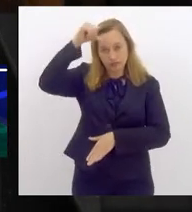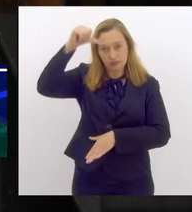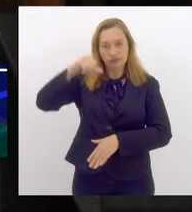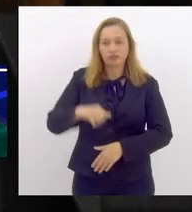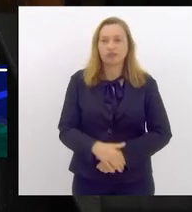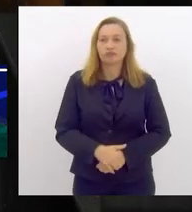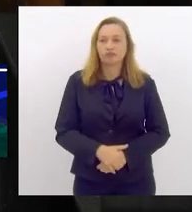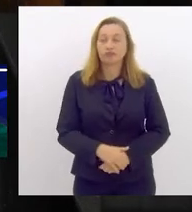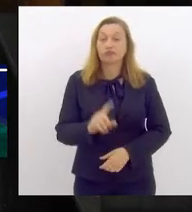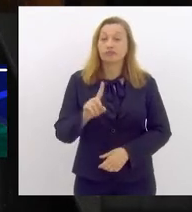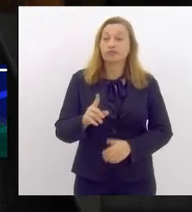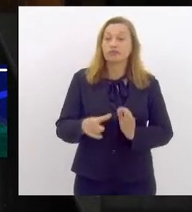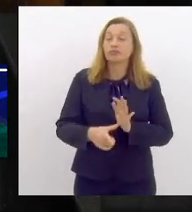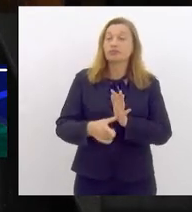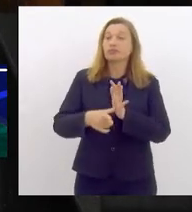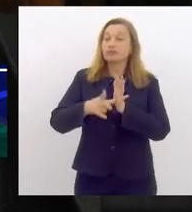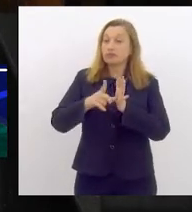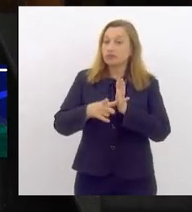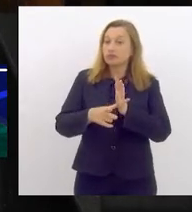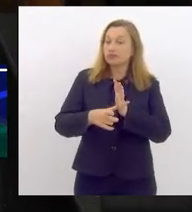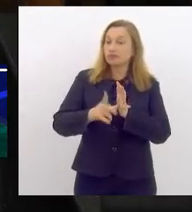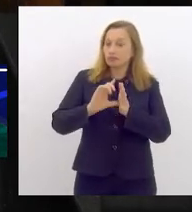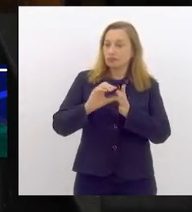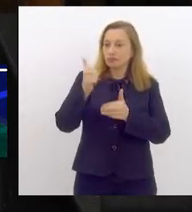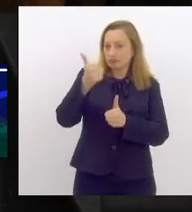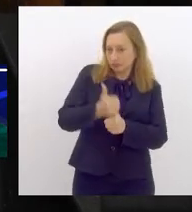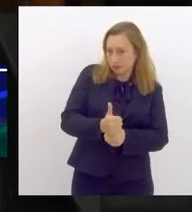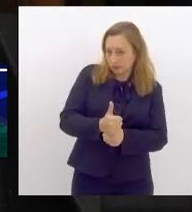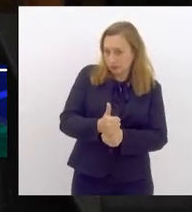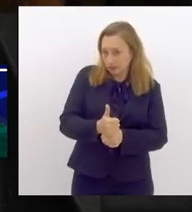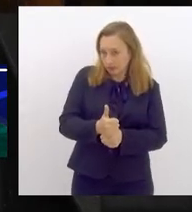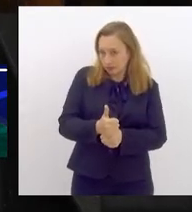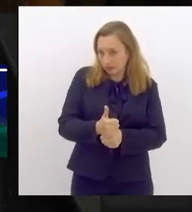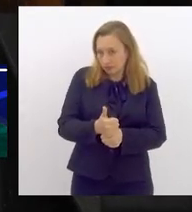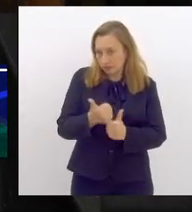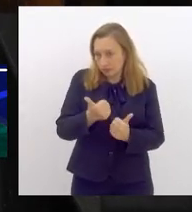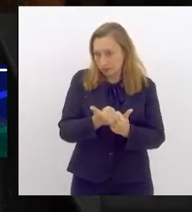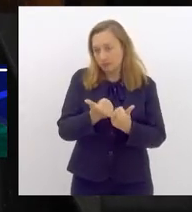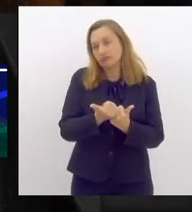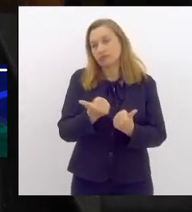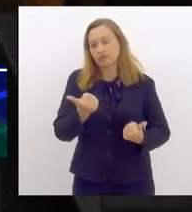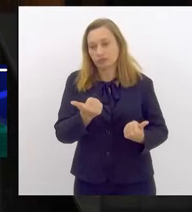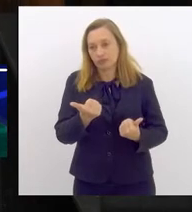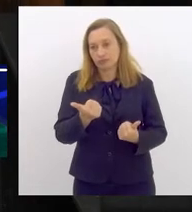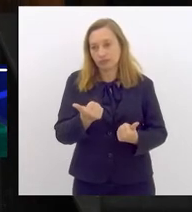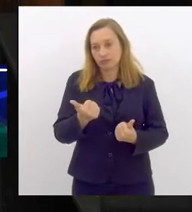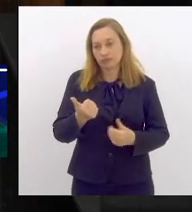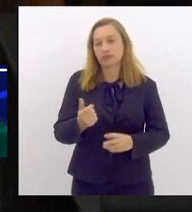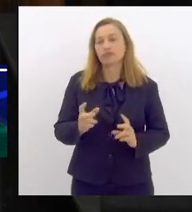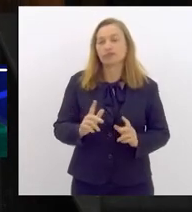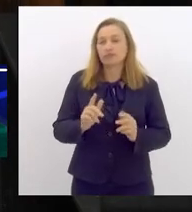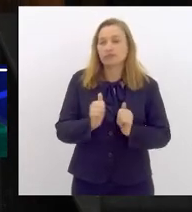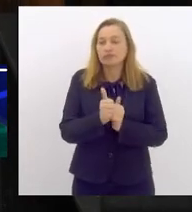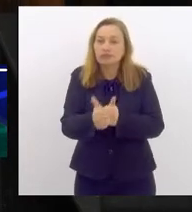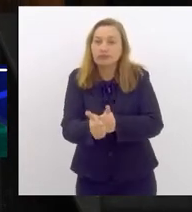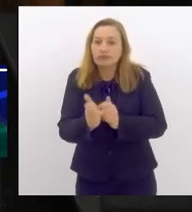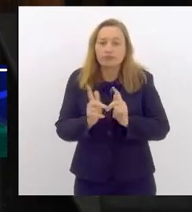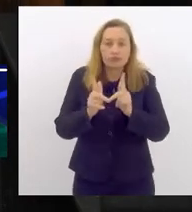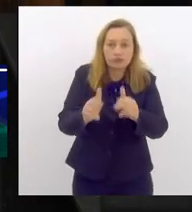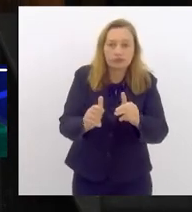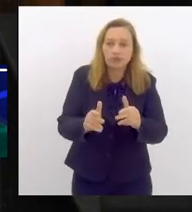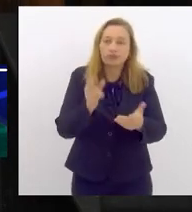Castro que era vice do Wilson vídeos eu seguiu a mesma orientação do Sol jitsu mesmo sendo